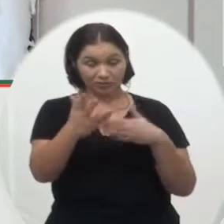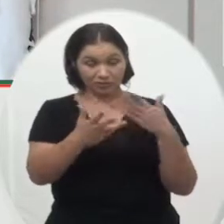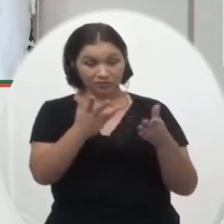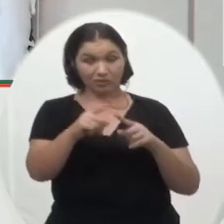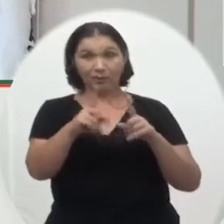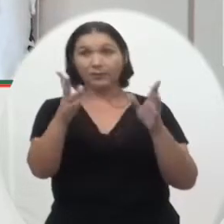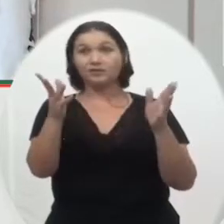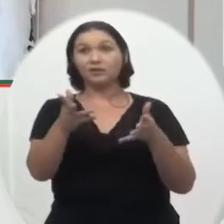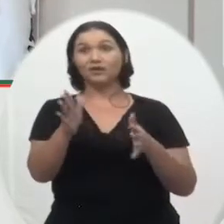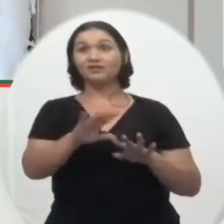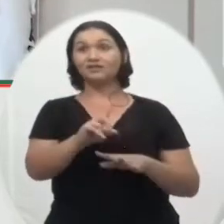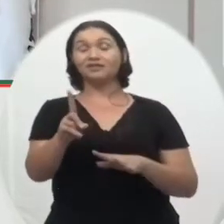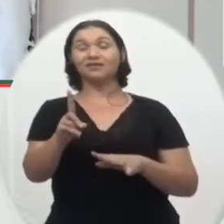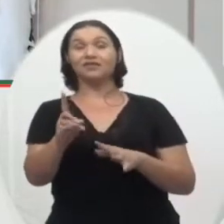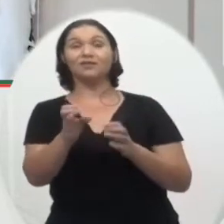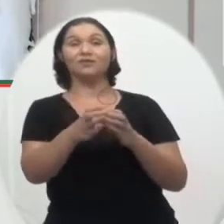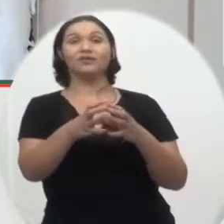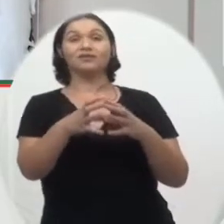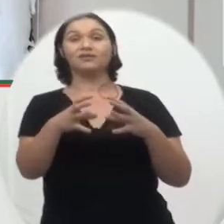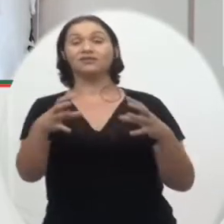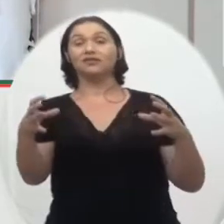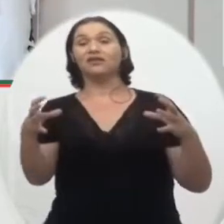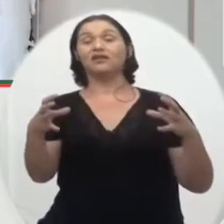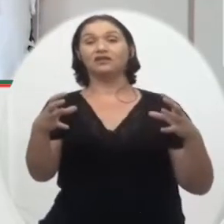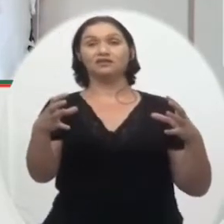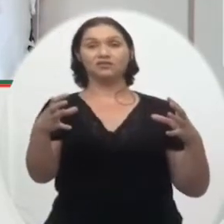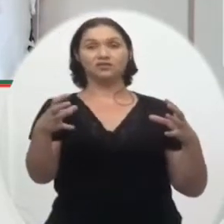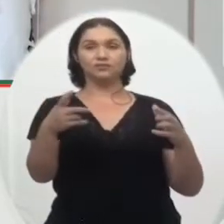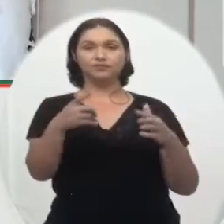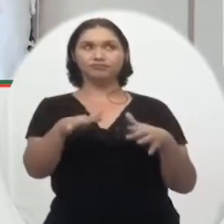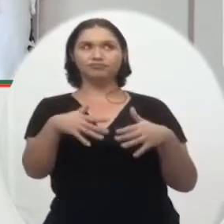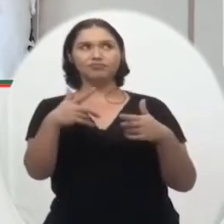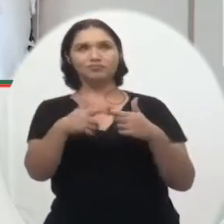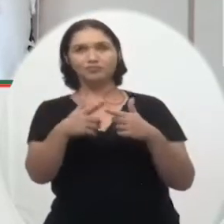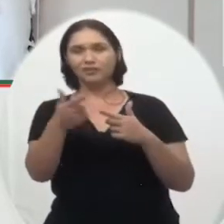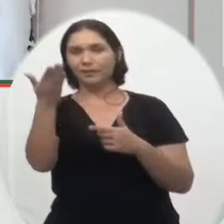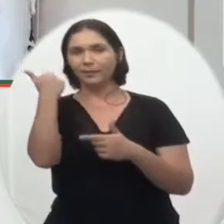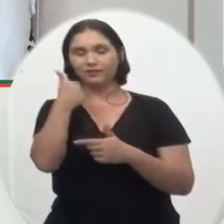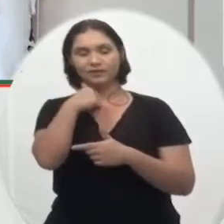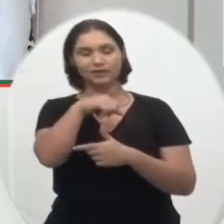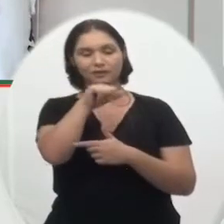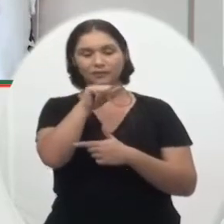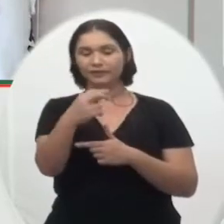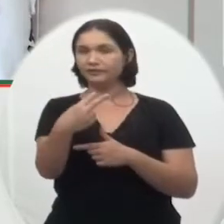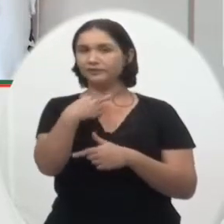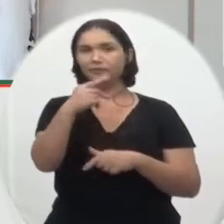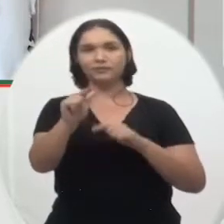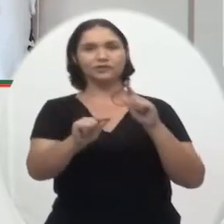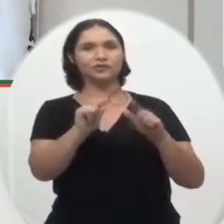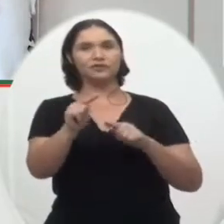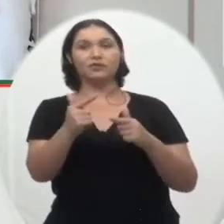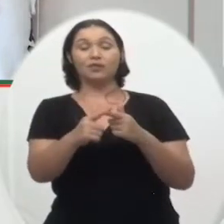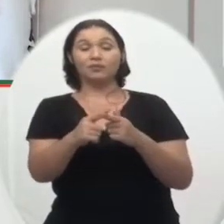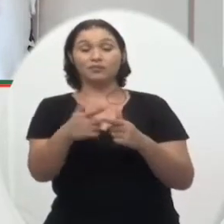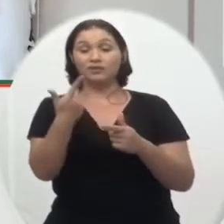podiam trabalhar porque não tinham um lugar decente para deixar a sua maior herança, que é o seu